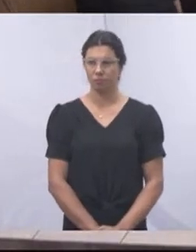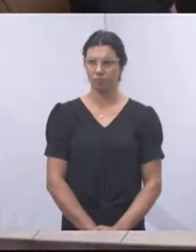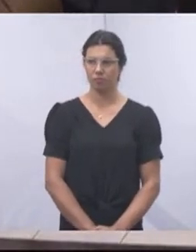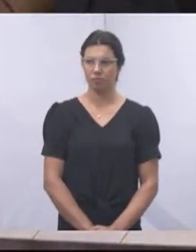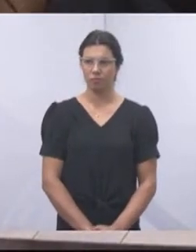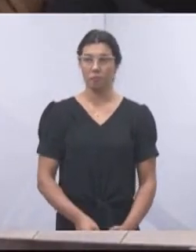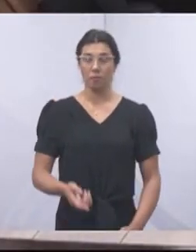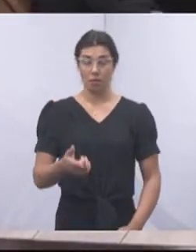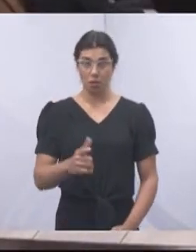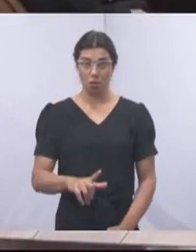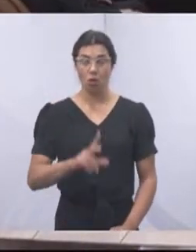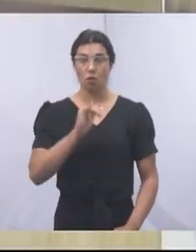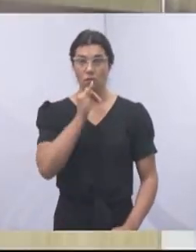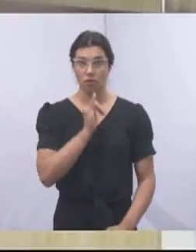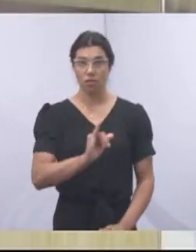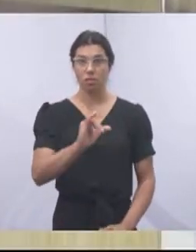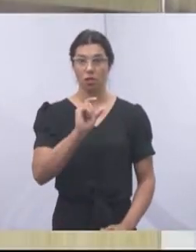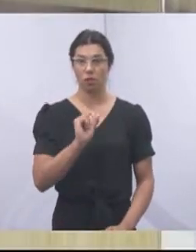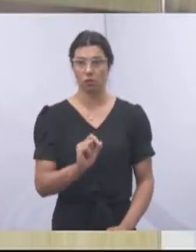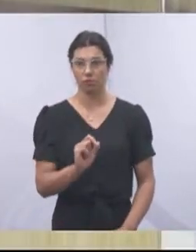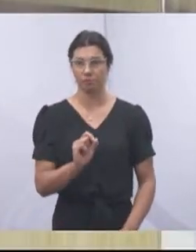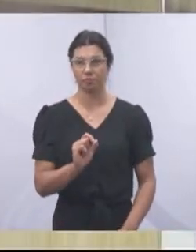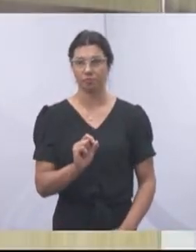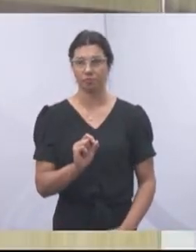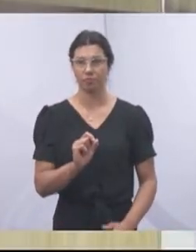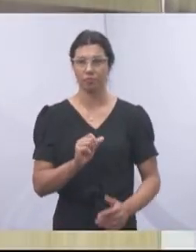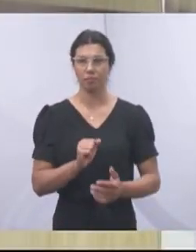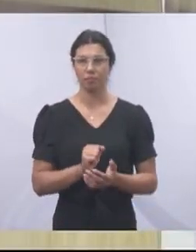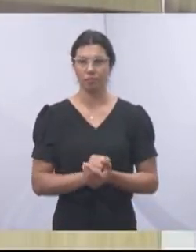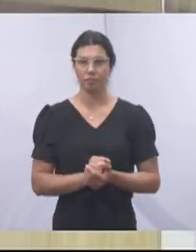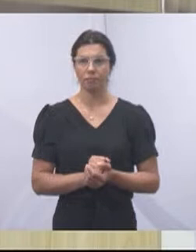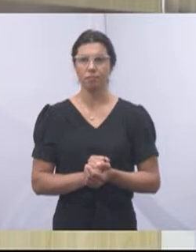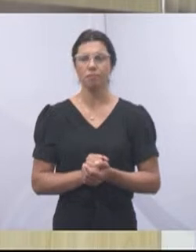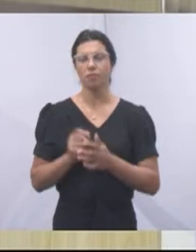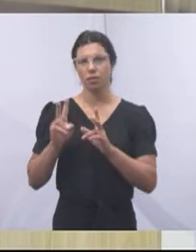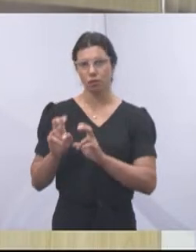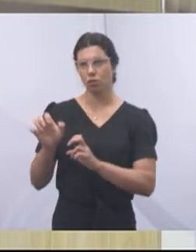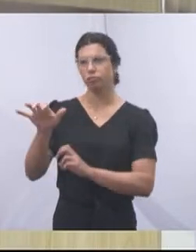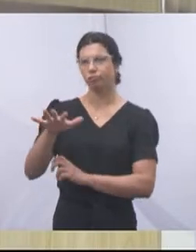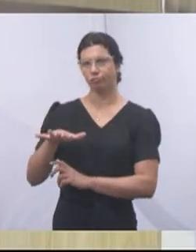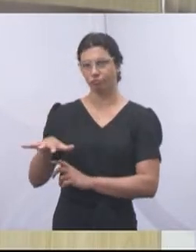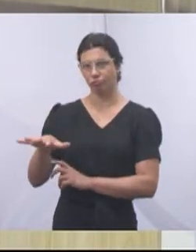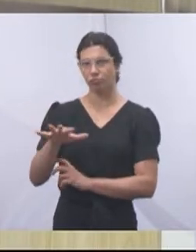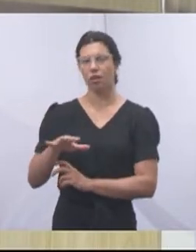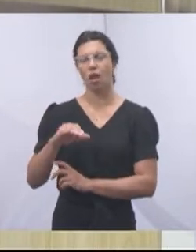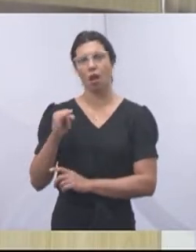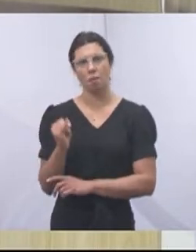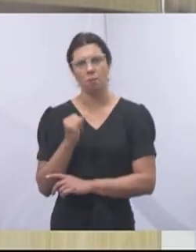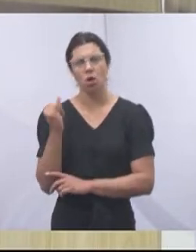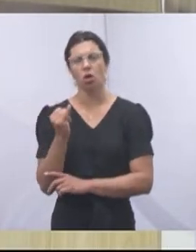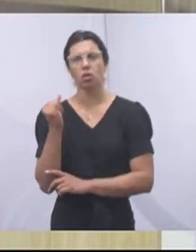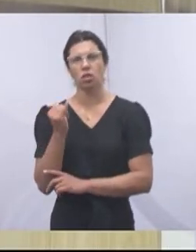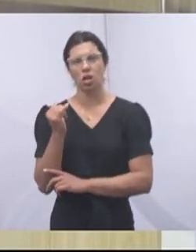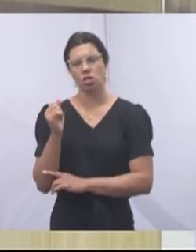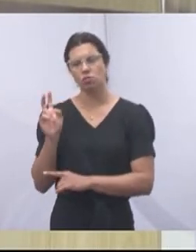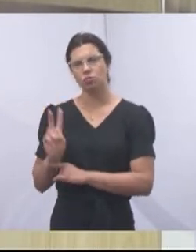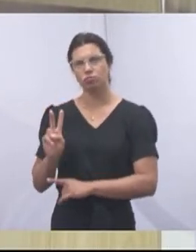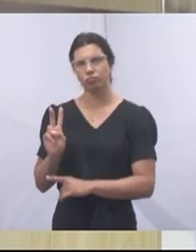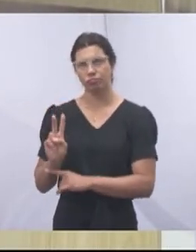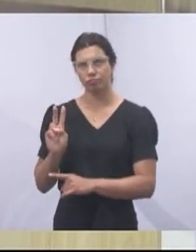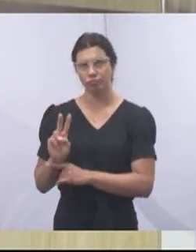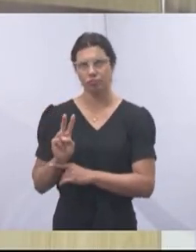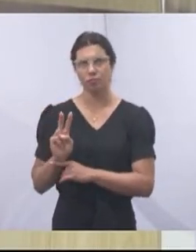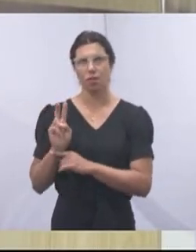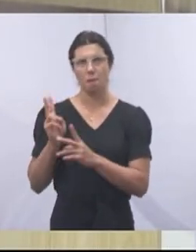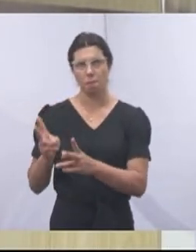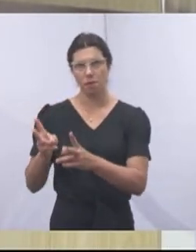Mais uma vez ressaltar os cuidados do Daniel lá na região. É importante isso, deu para perceber aí